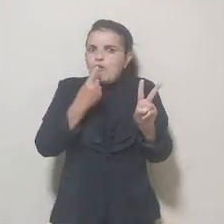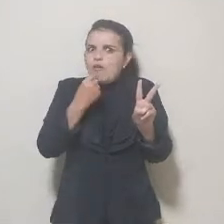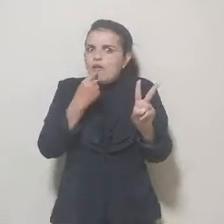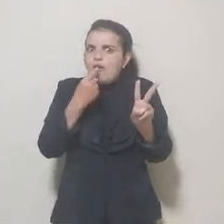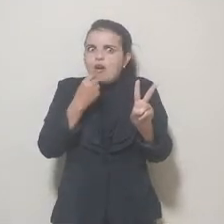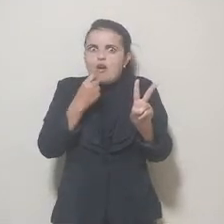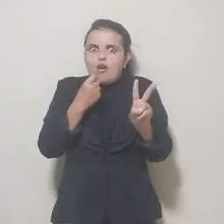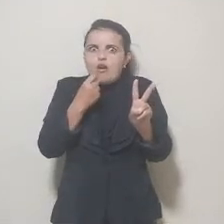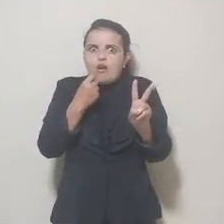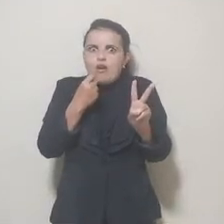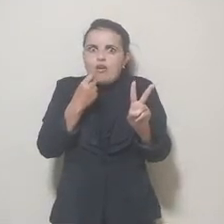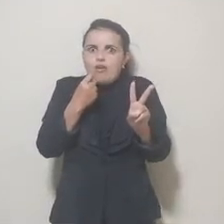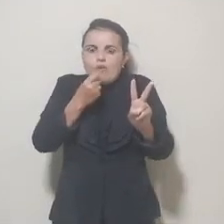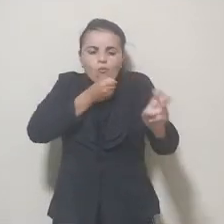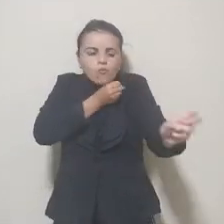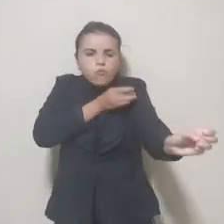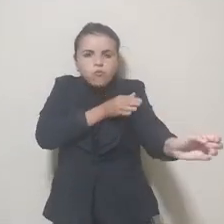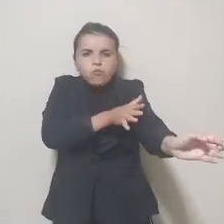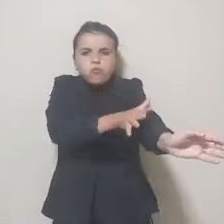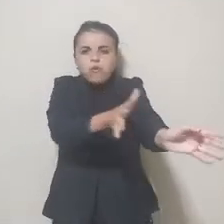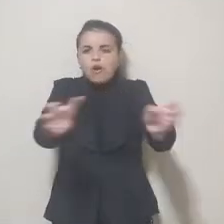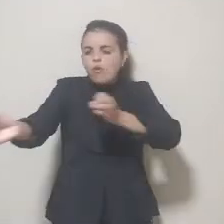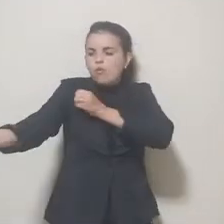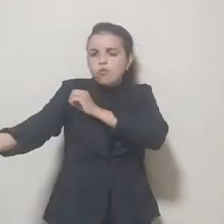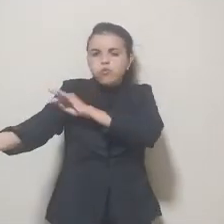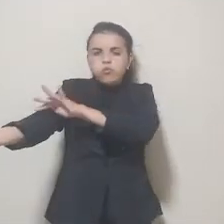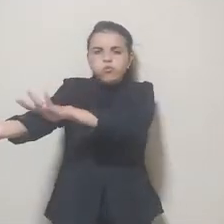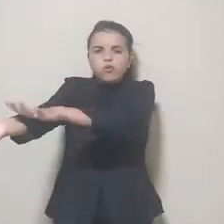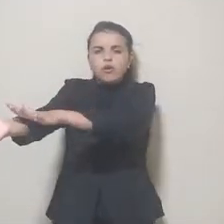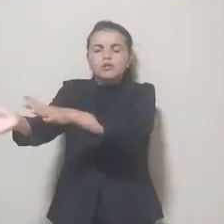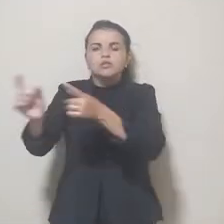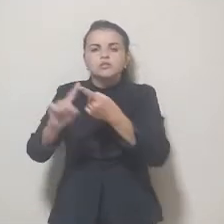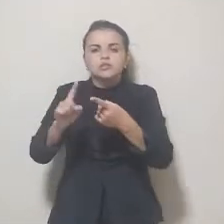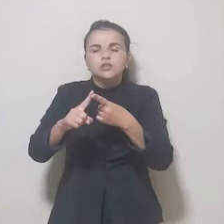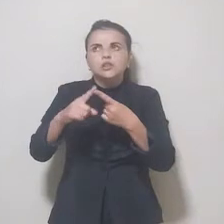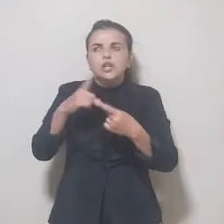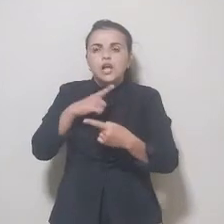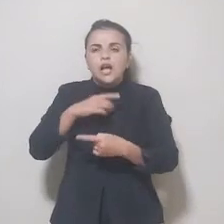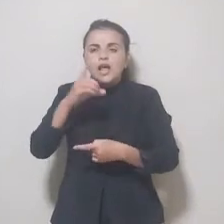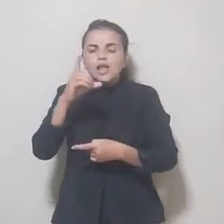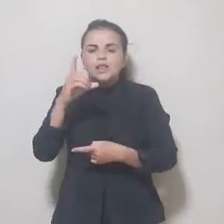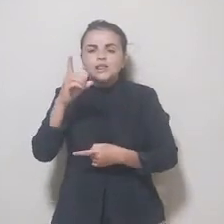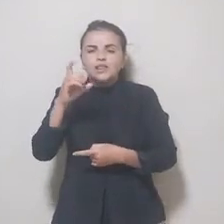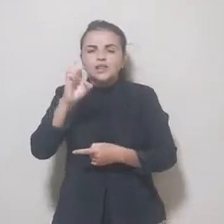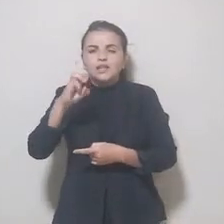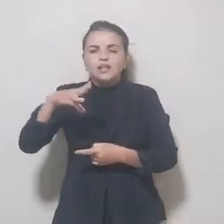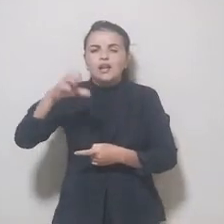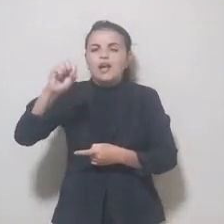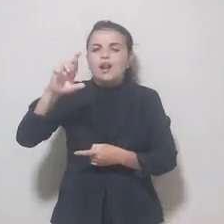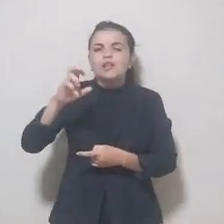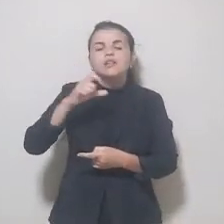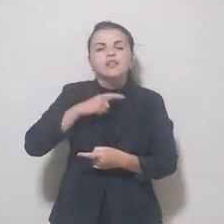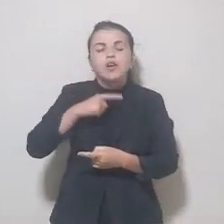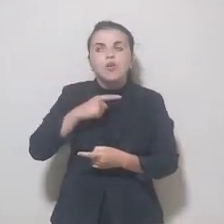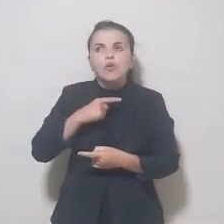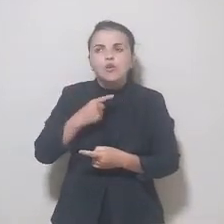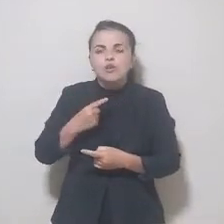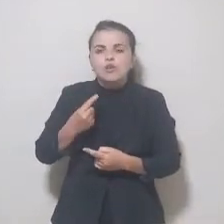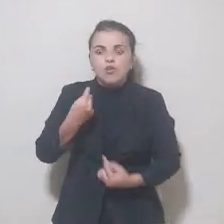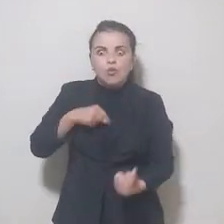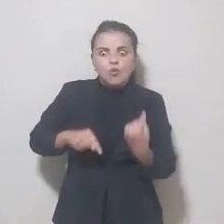mais importantes, enquanto a noradrenalina ela vai para o nosso cérebro e ela nos dá, entre outras